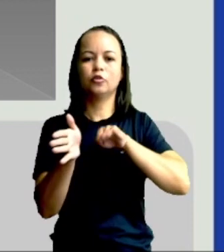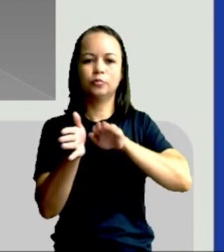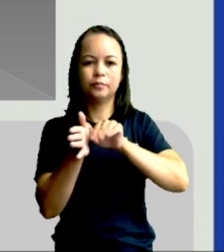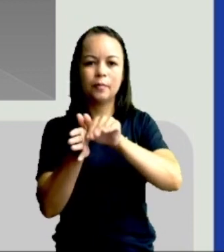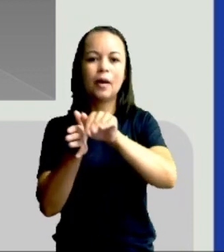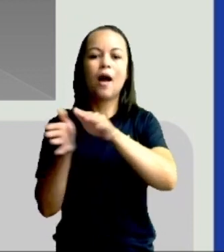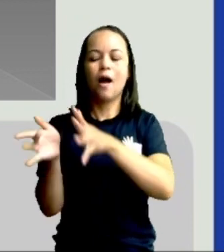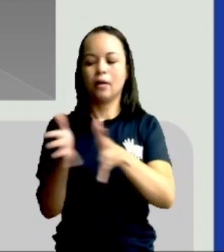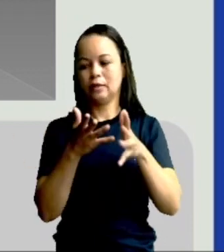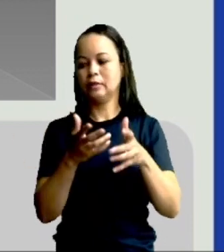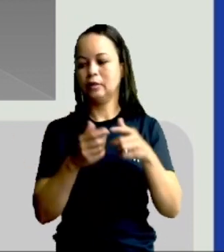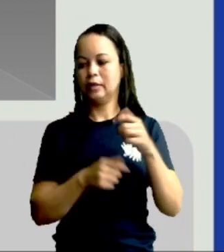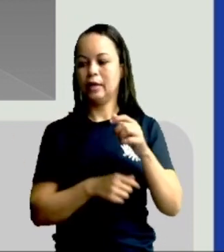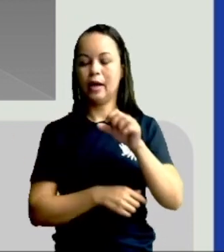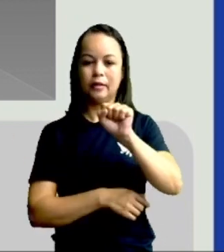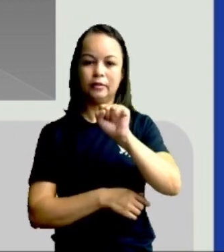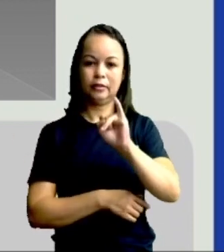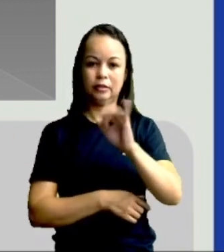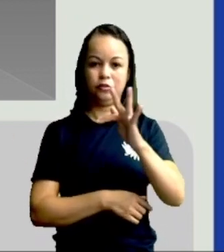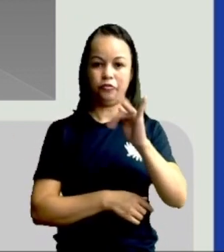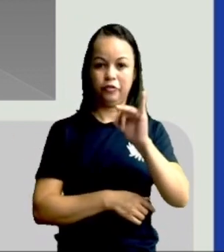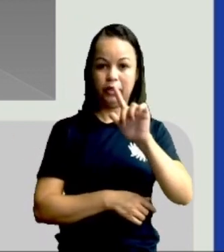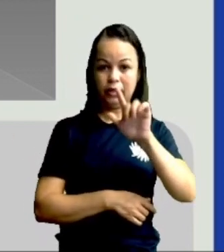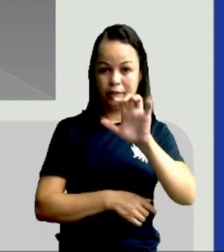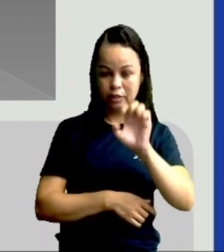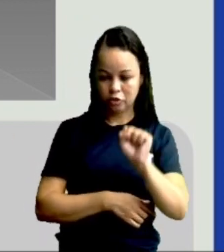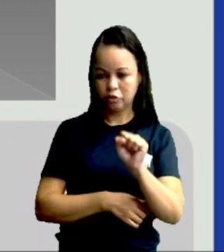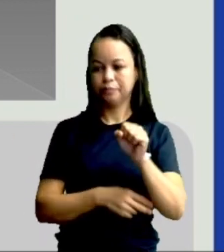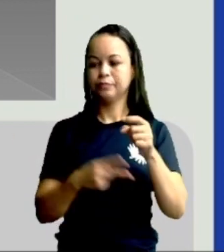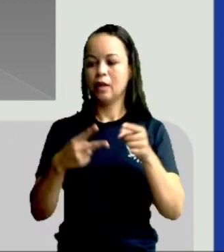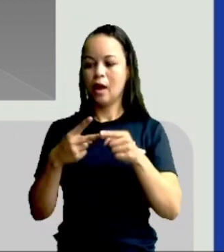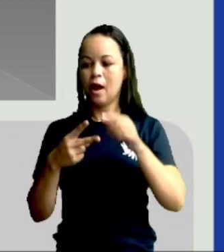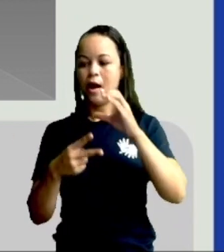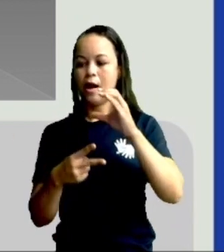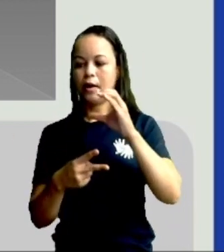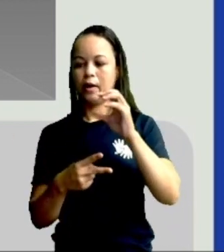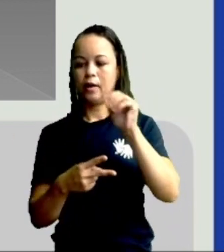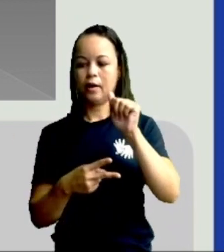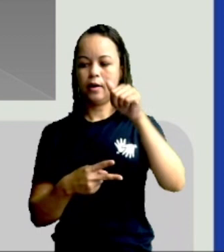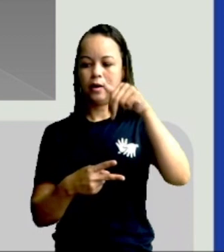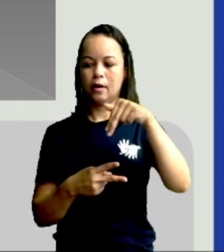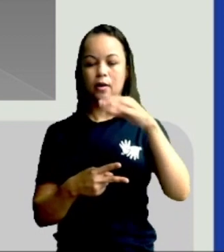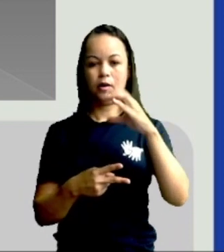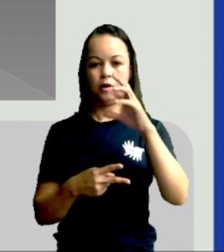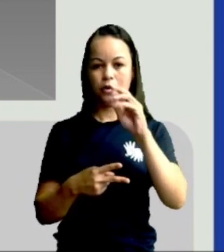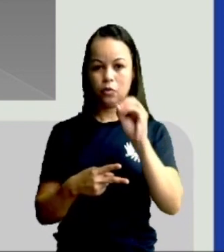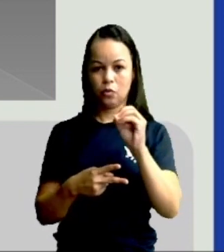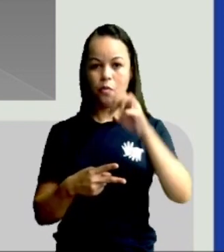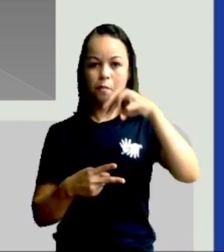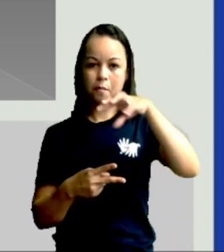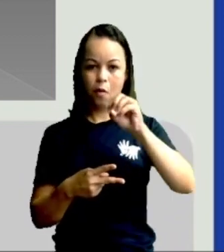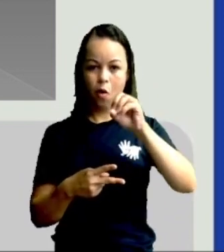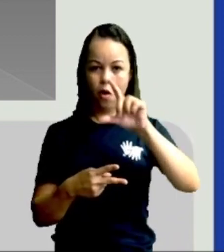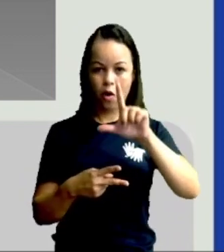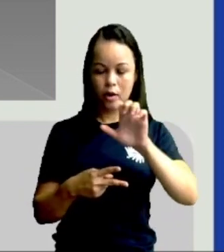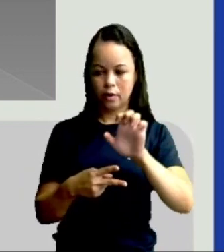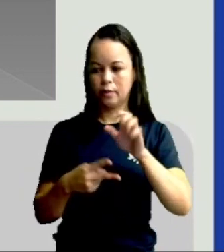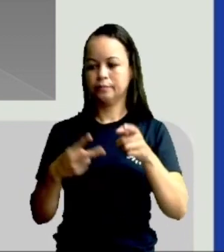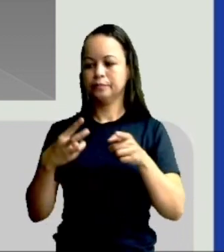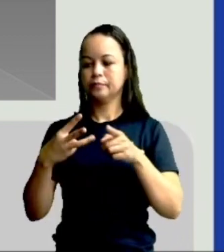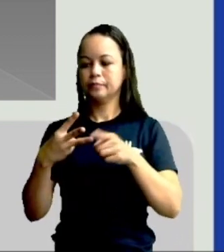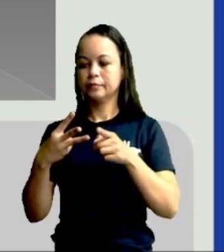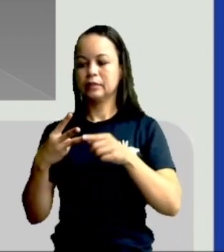que no caso aí a gente tem a sífilis, o crânio mole, a gonorreia e a clamídia. Eu vou destacar